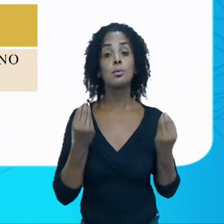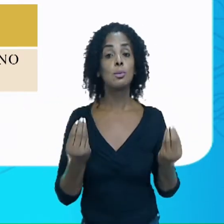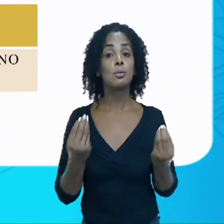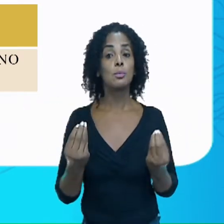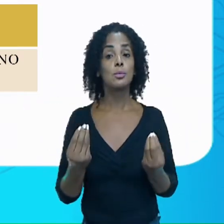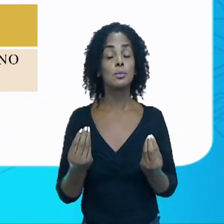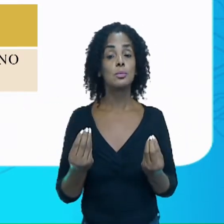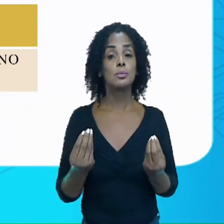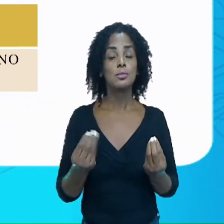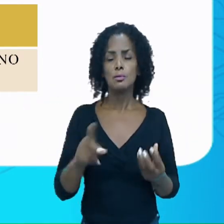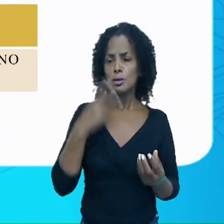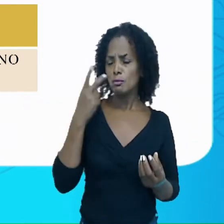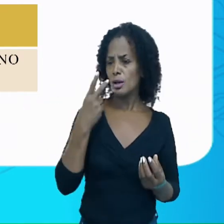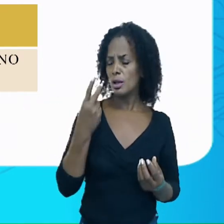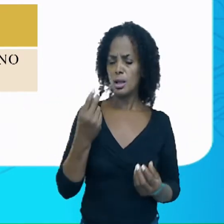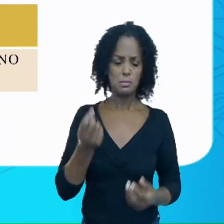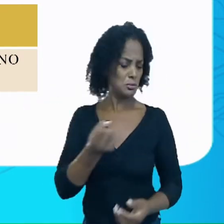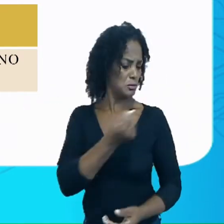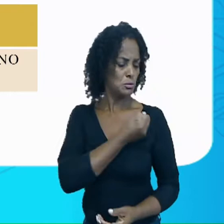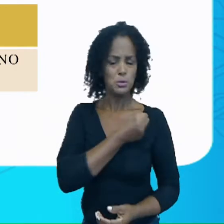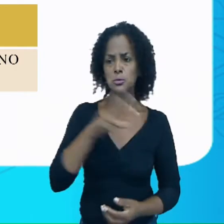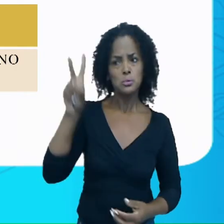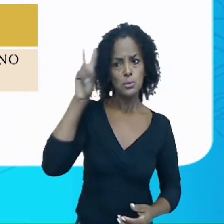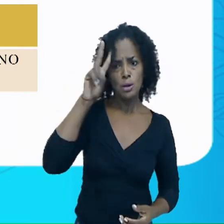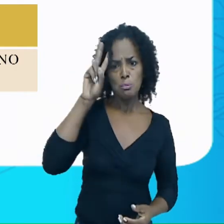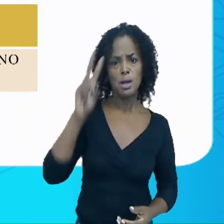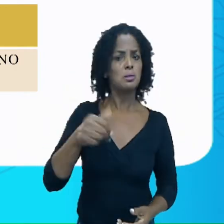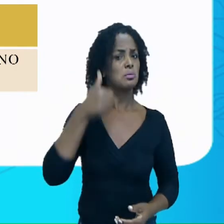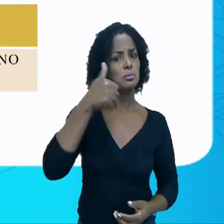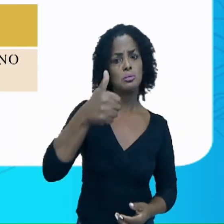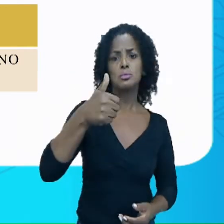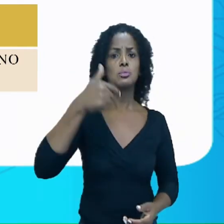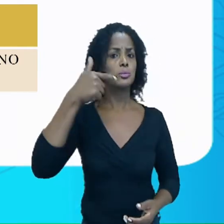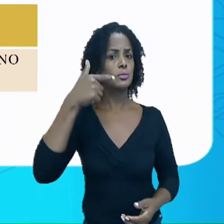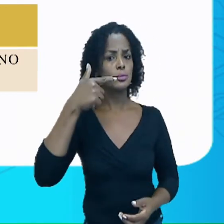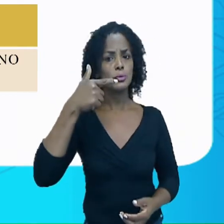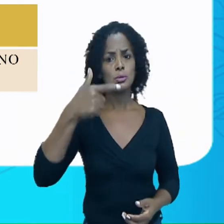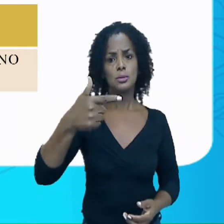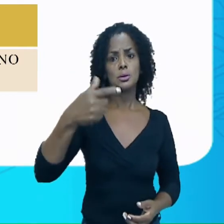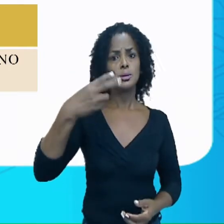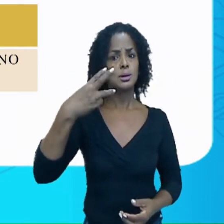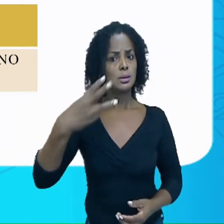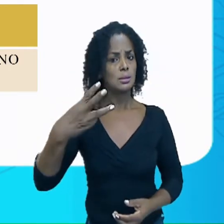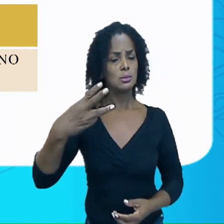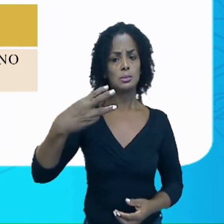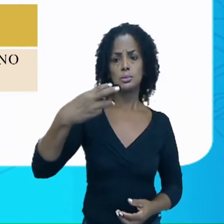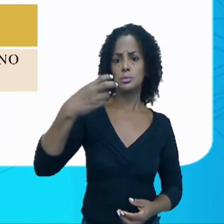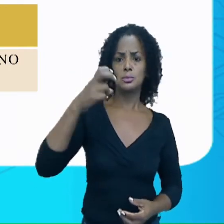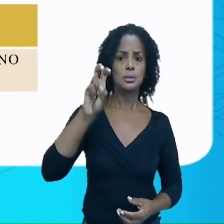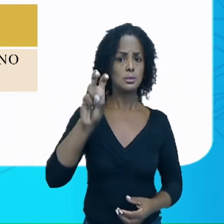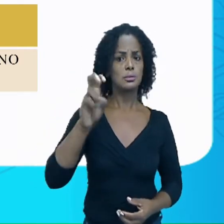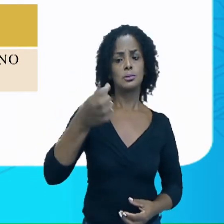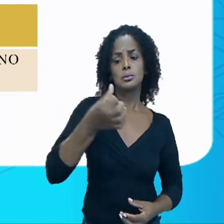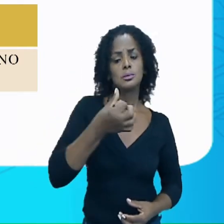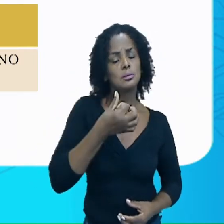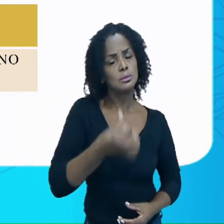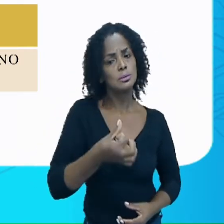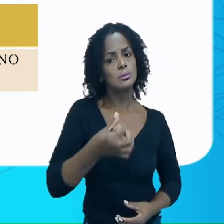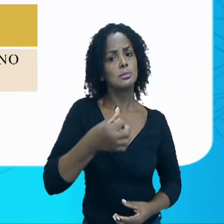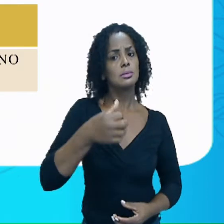falar o número real, ok? 1, 2, 3, 4,